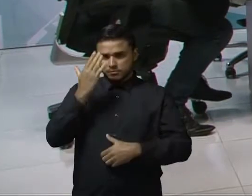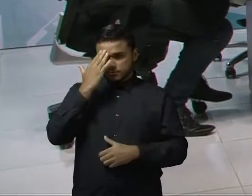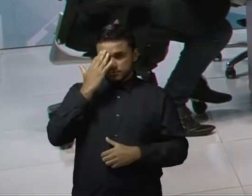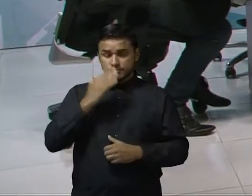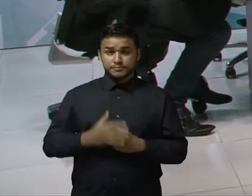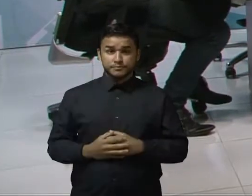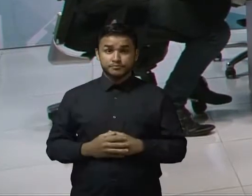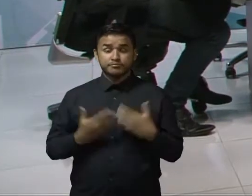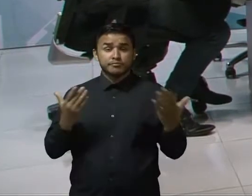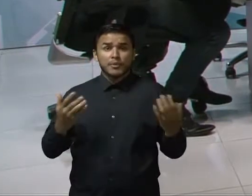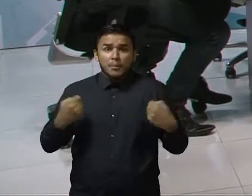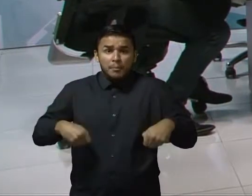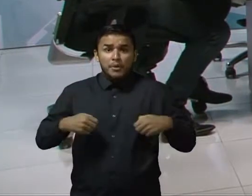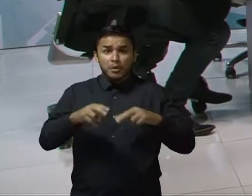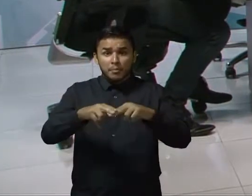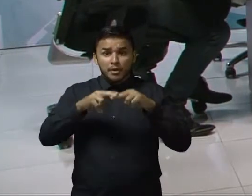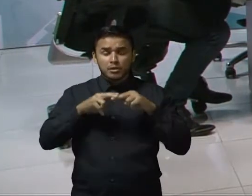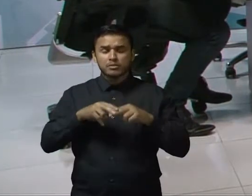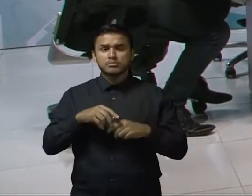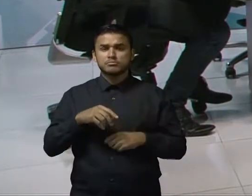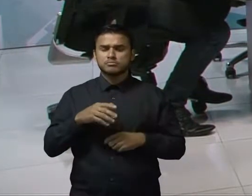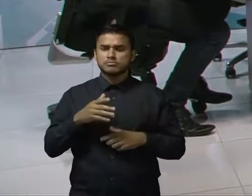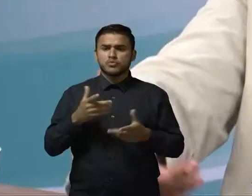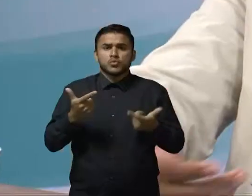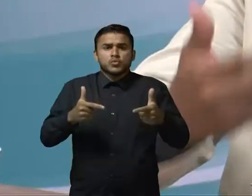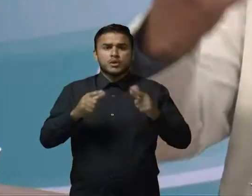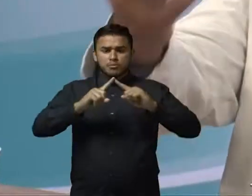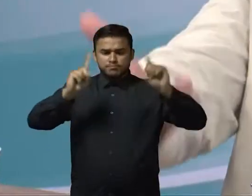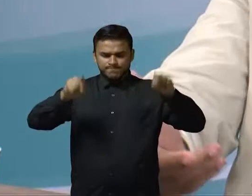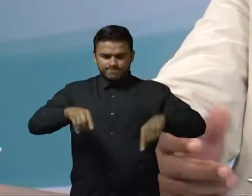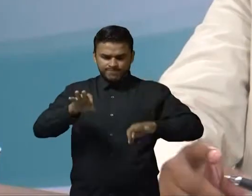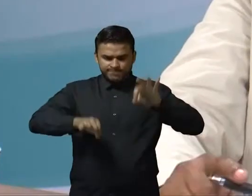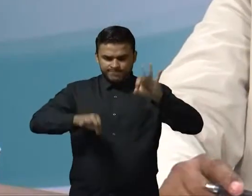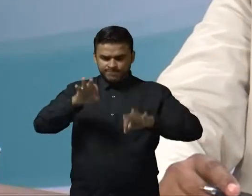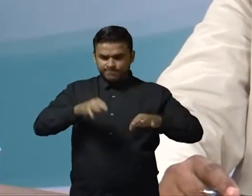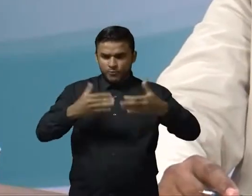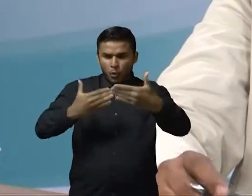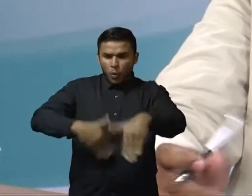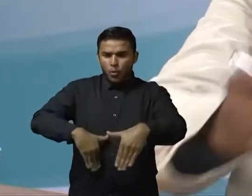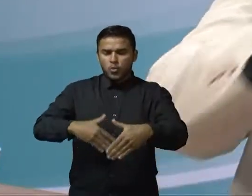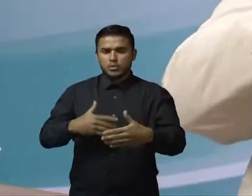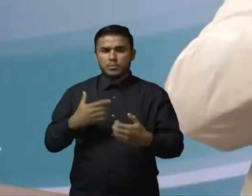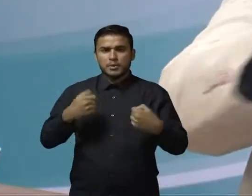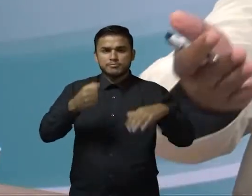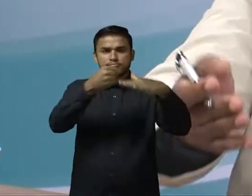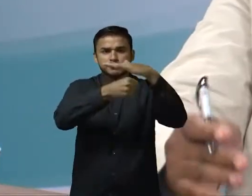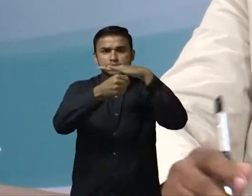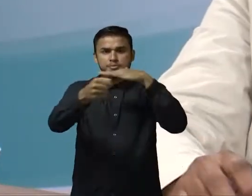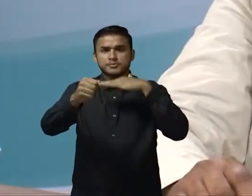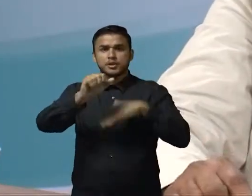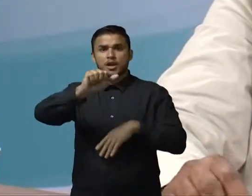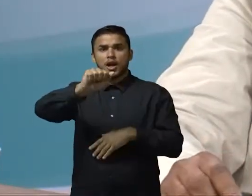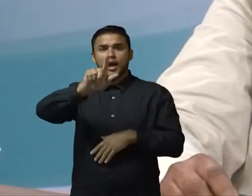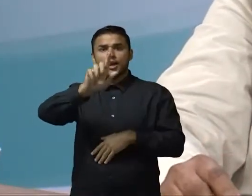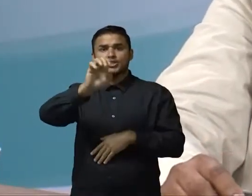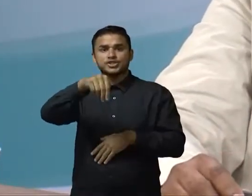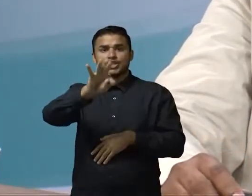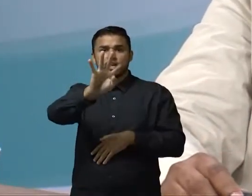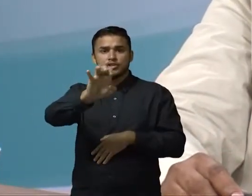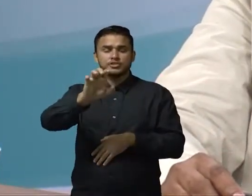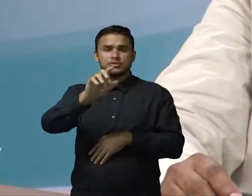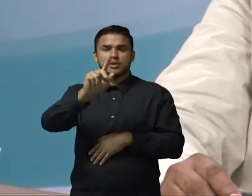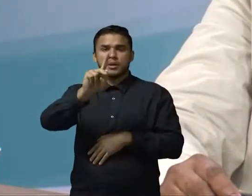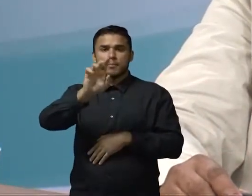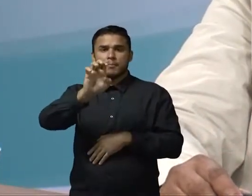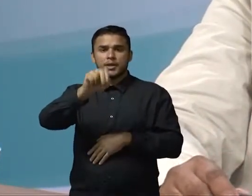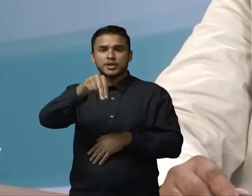né, uma questão de que não há um planejamento para a melhoria do sistema prisional, é sempre reativo, como você falou